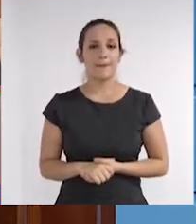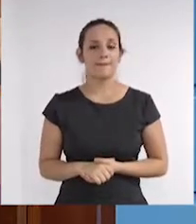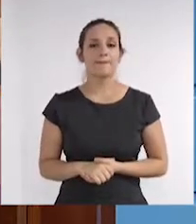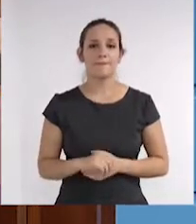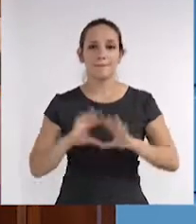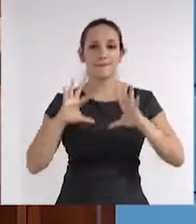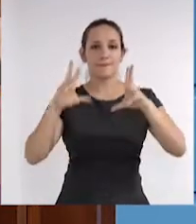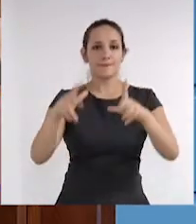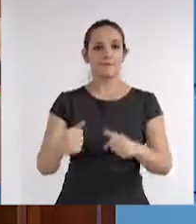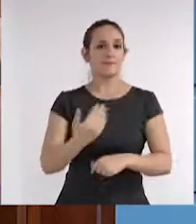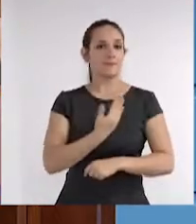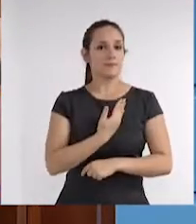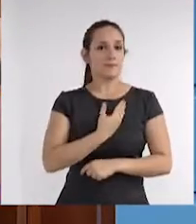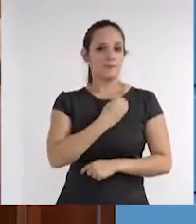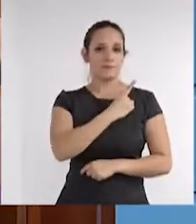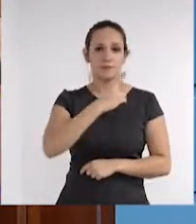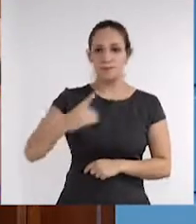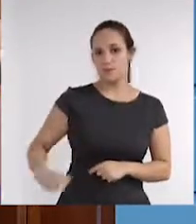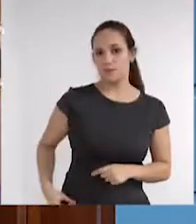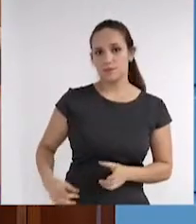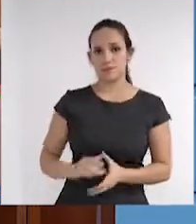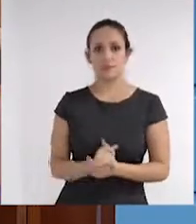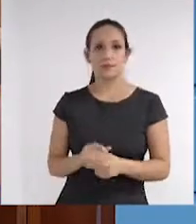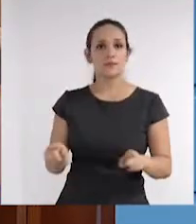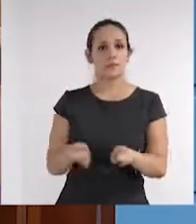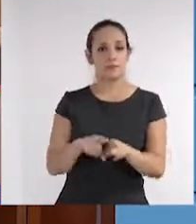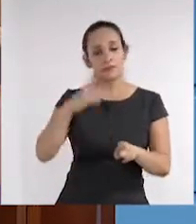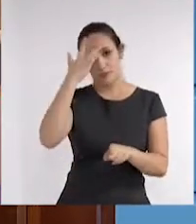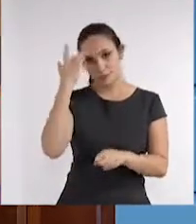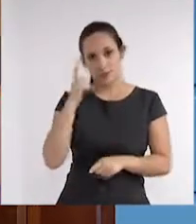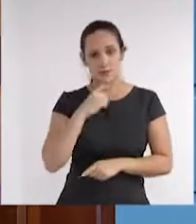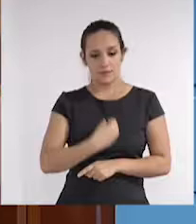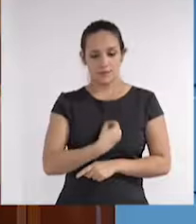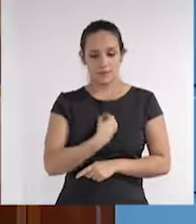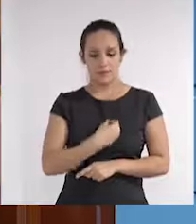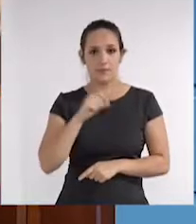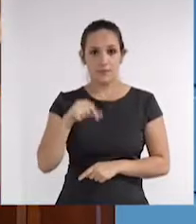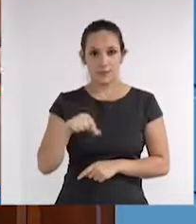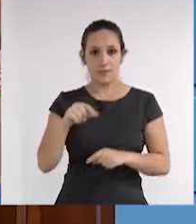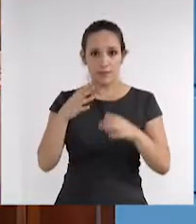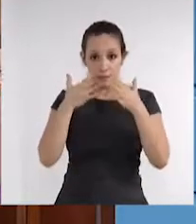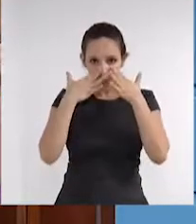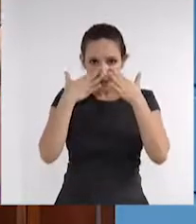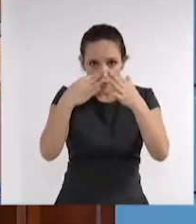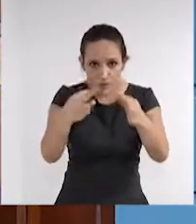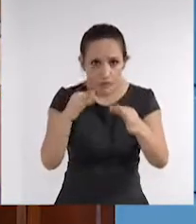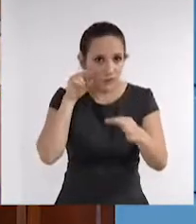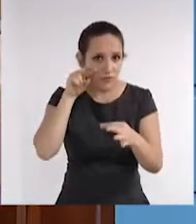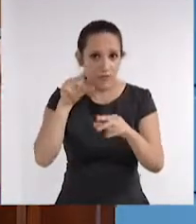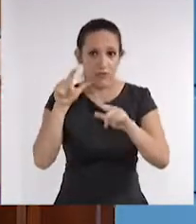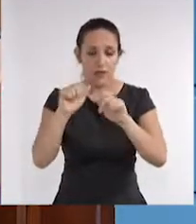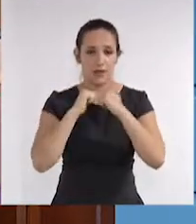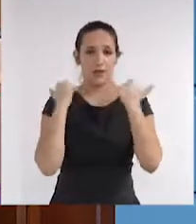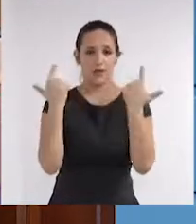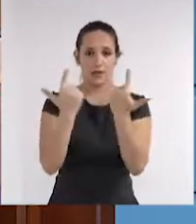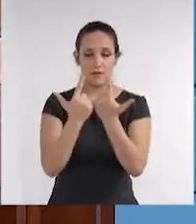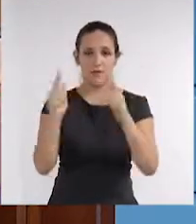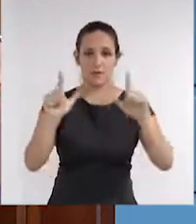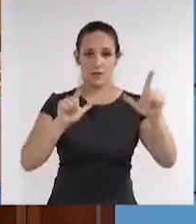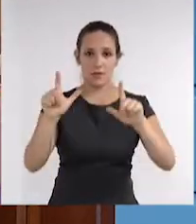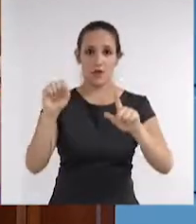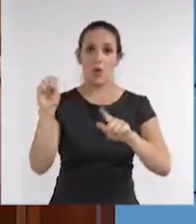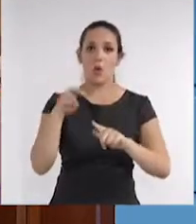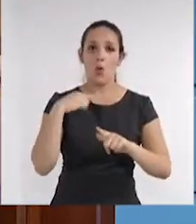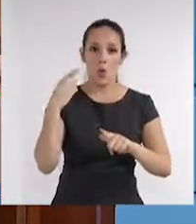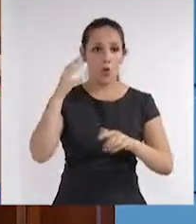aos colegas deputados, ao público que nos ouve e nos assiste pela TV e Rádio Assembleia, todos